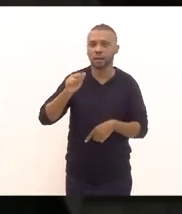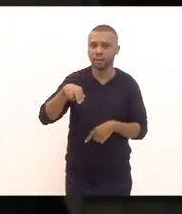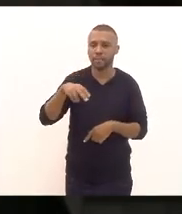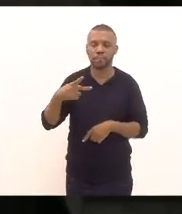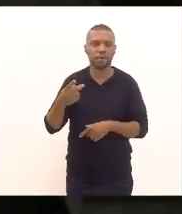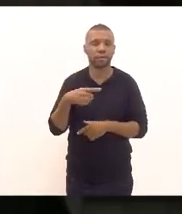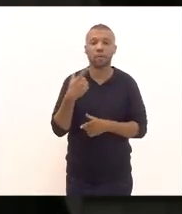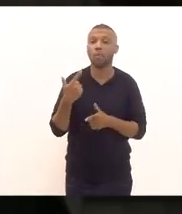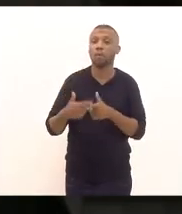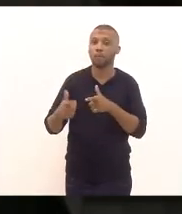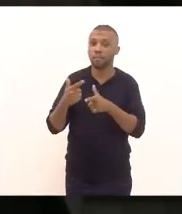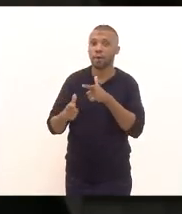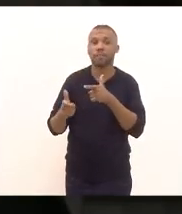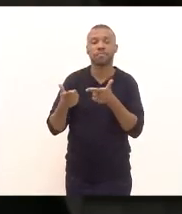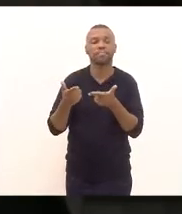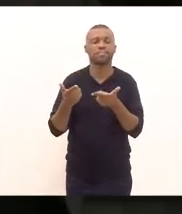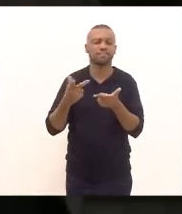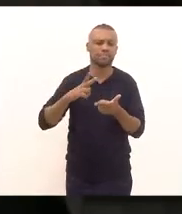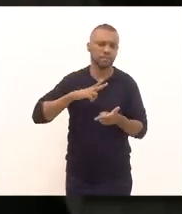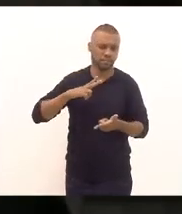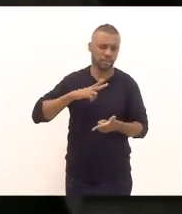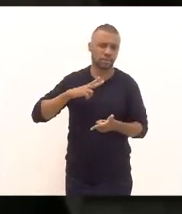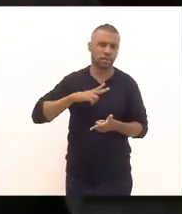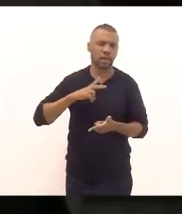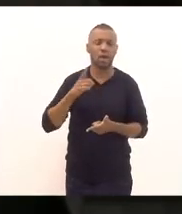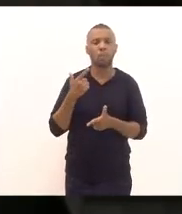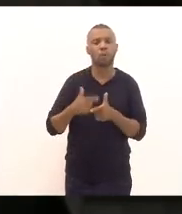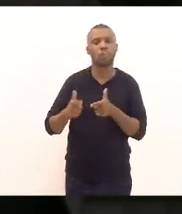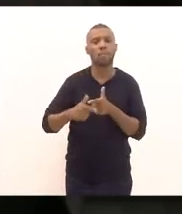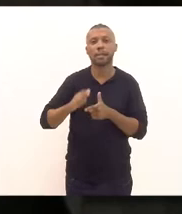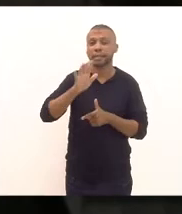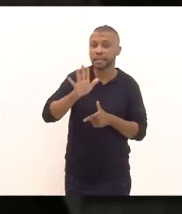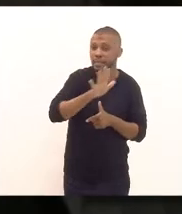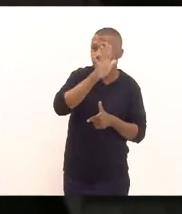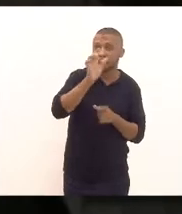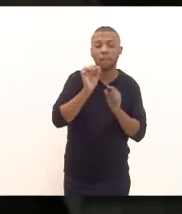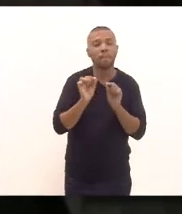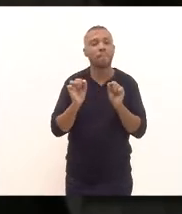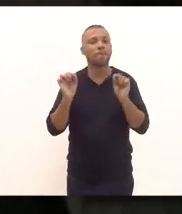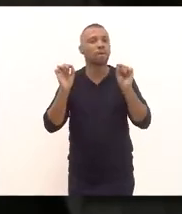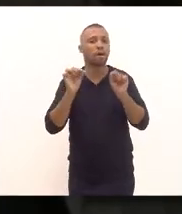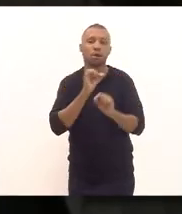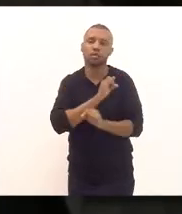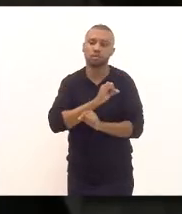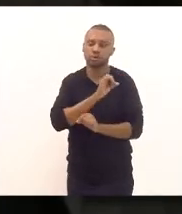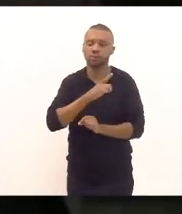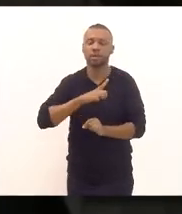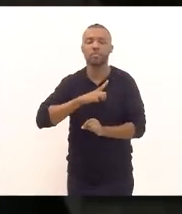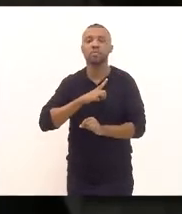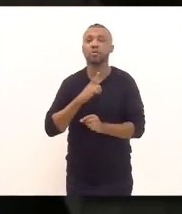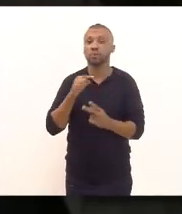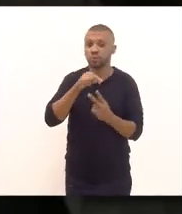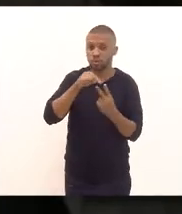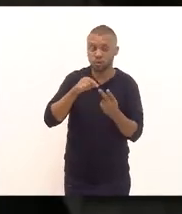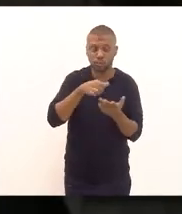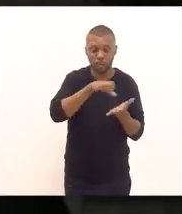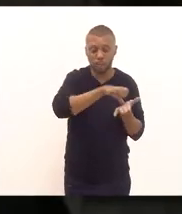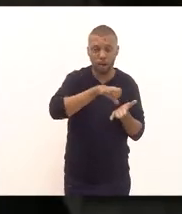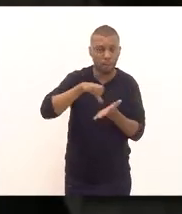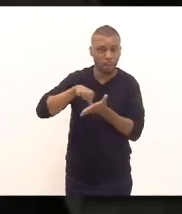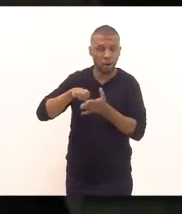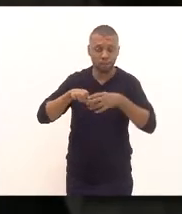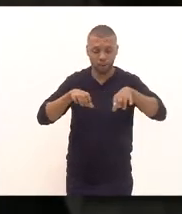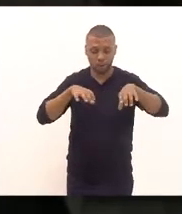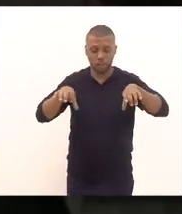regulação dos serviços concedidos privatizado é um problema nacional e no Rio de Janeiro nós temos nessas duas agências uma situação